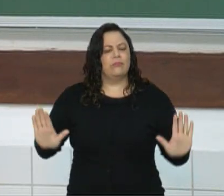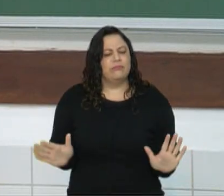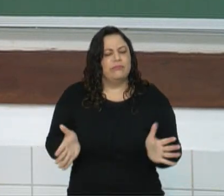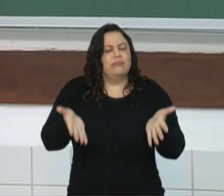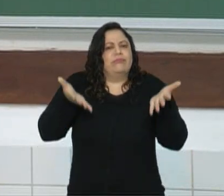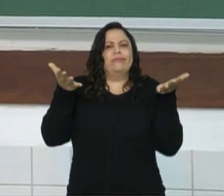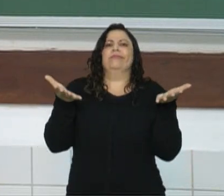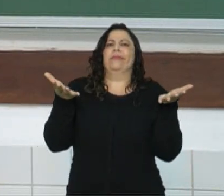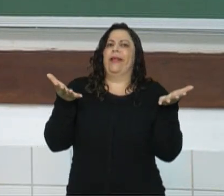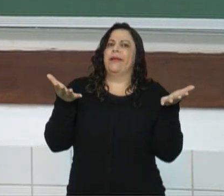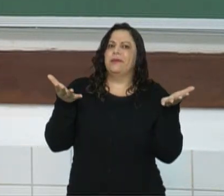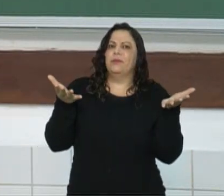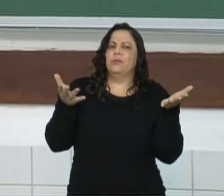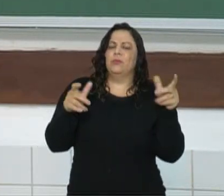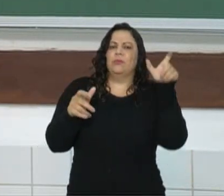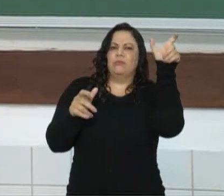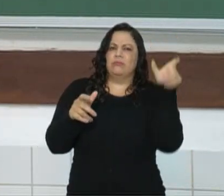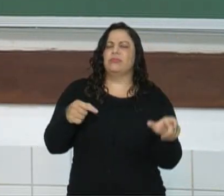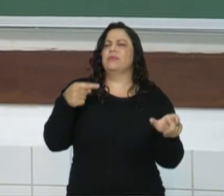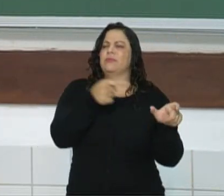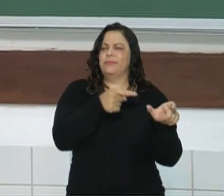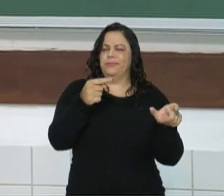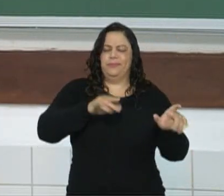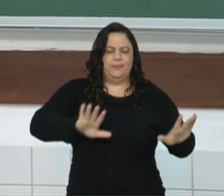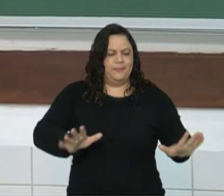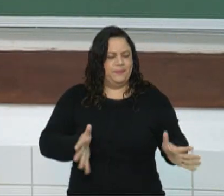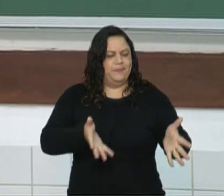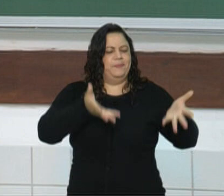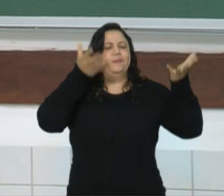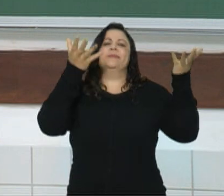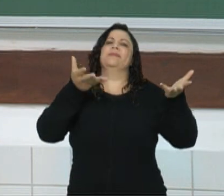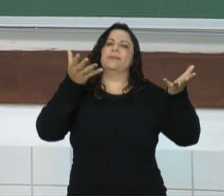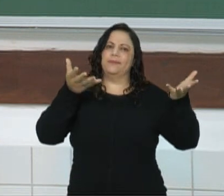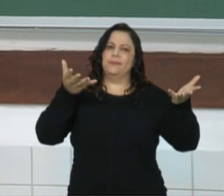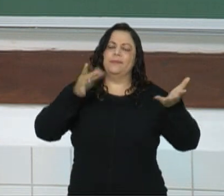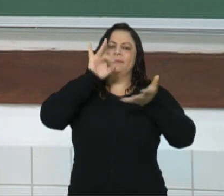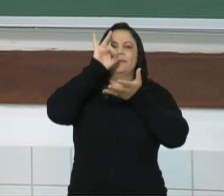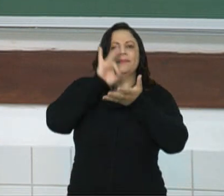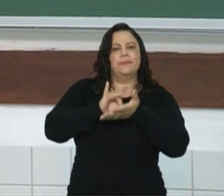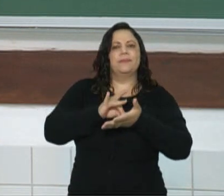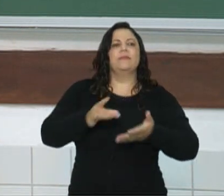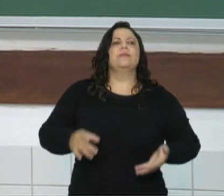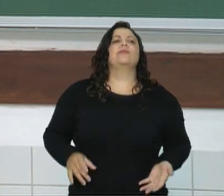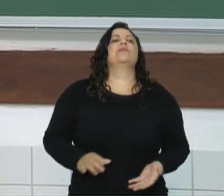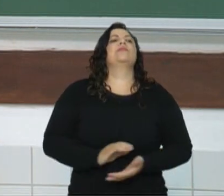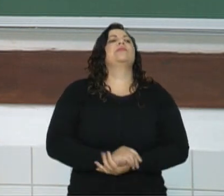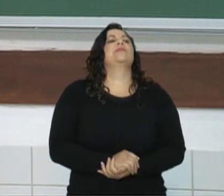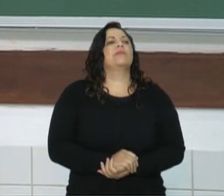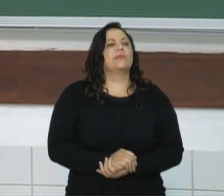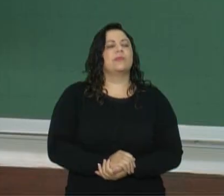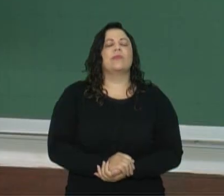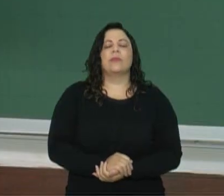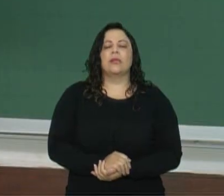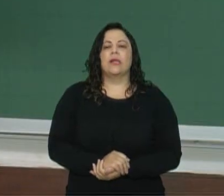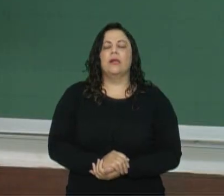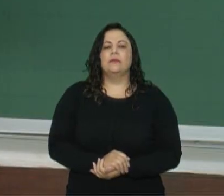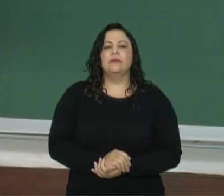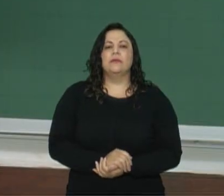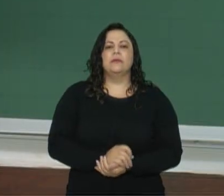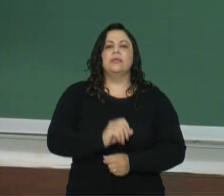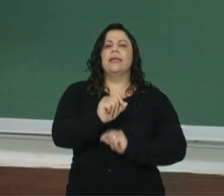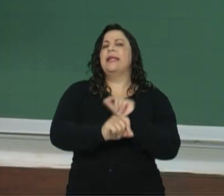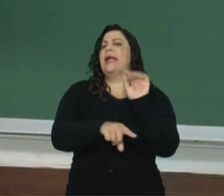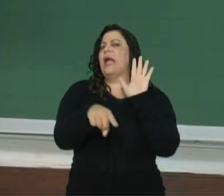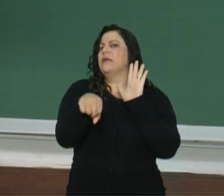engrandecimento do indivíduo no qual está afirmando essa ação. A ação negativa é justamente o oposto disso.